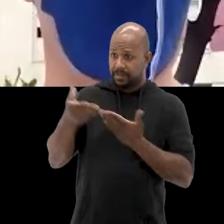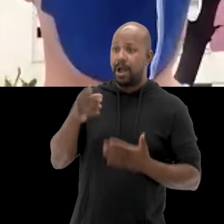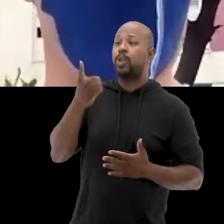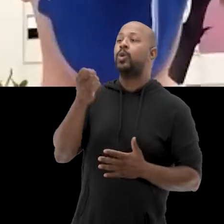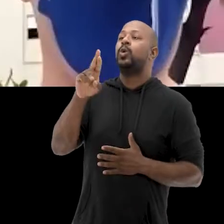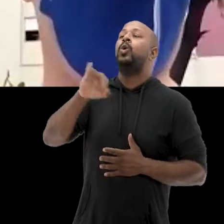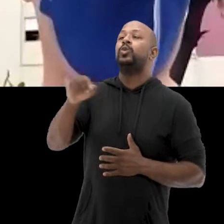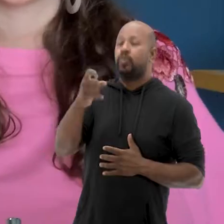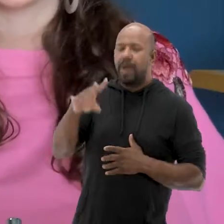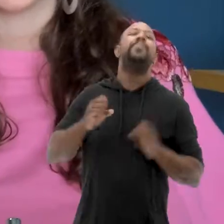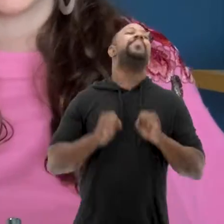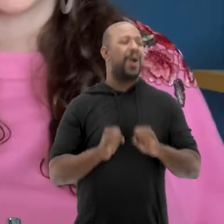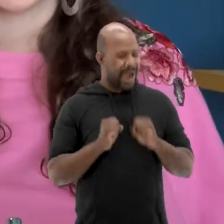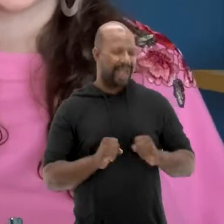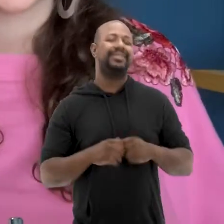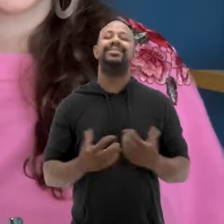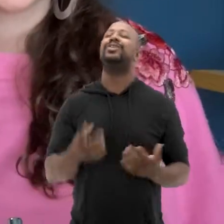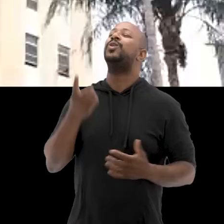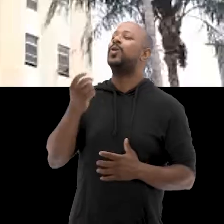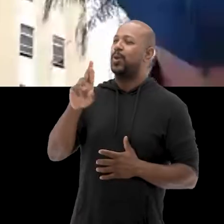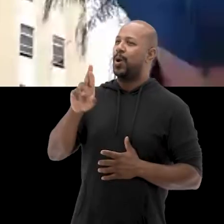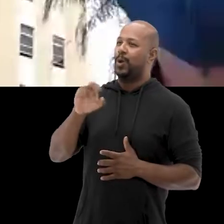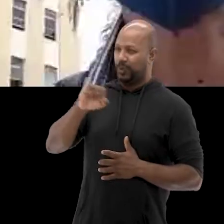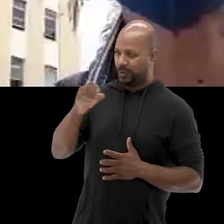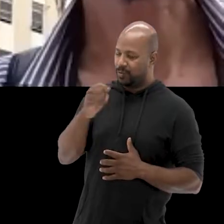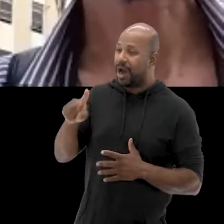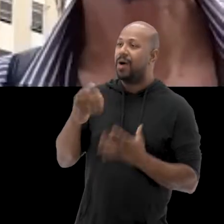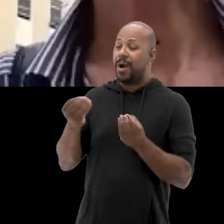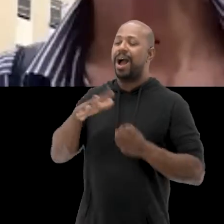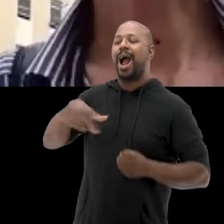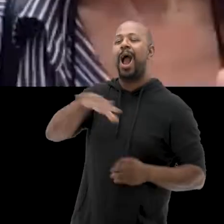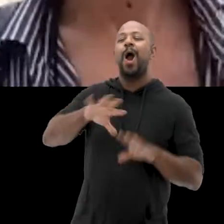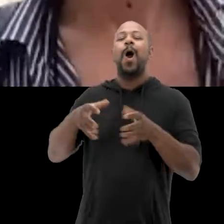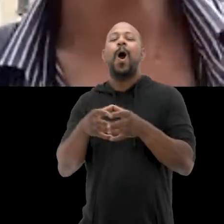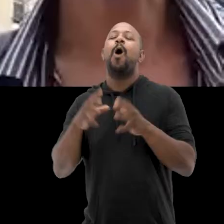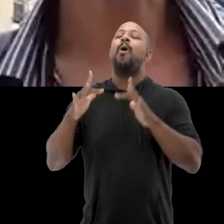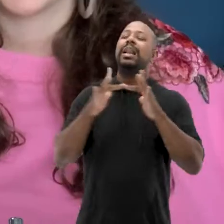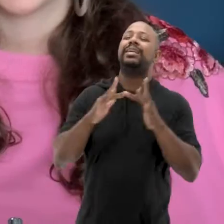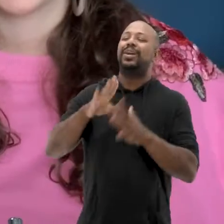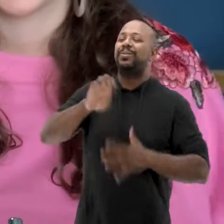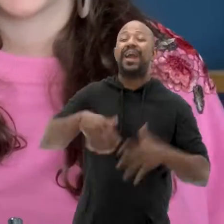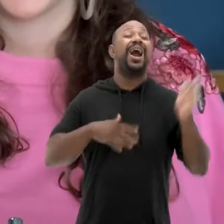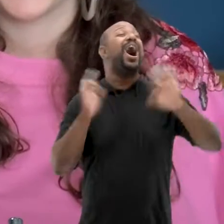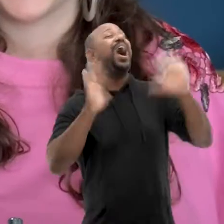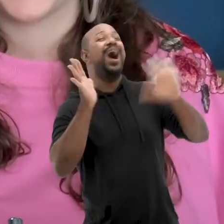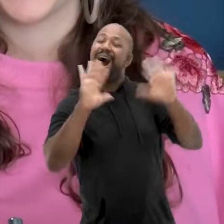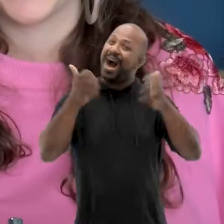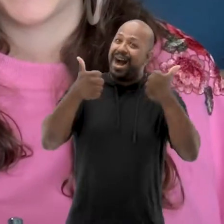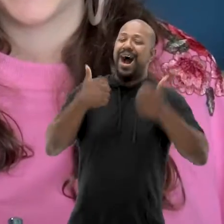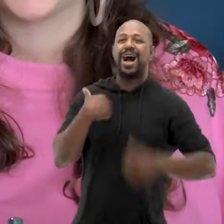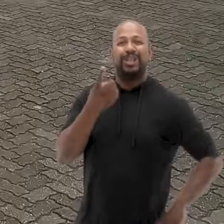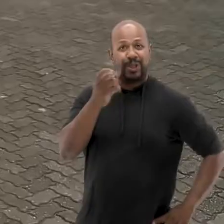Posso chamar o doutor João? Pode! Doutor João, oi, conexão do bem.